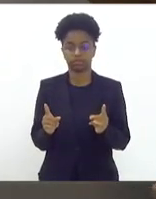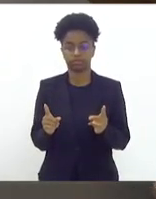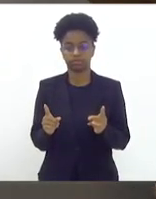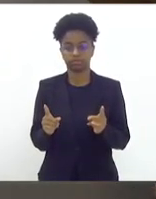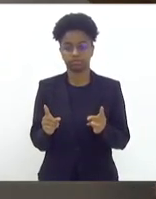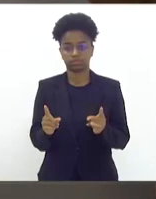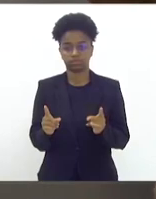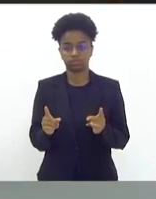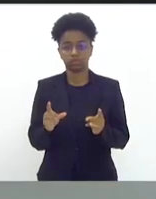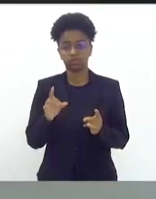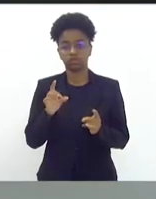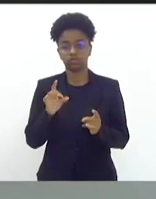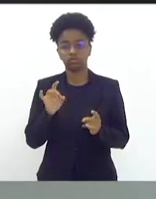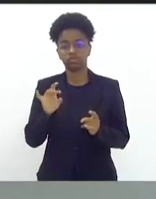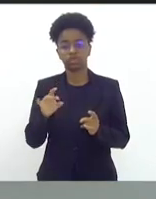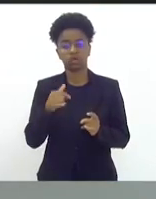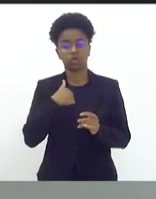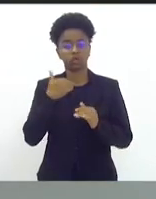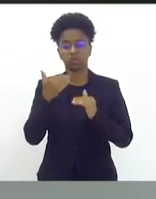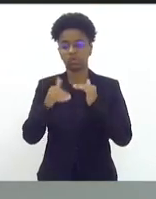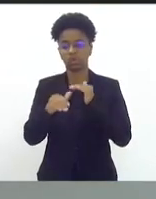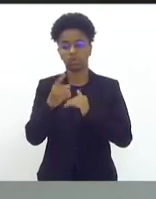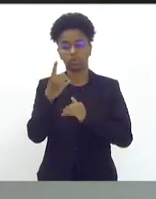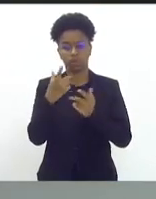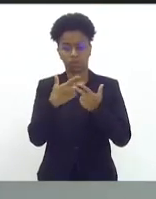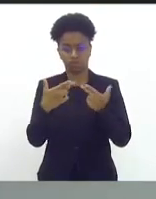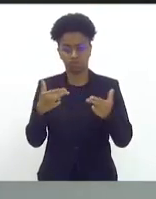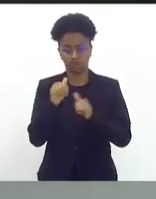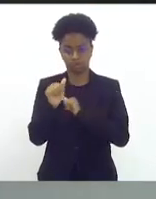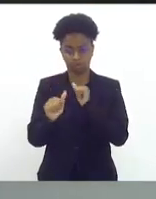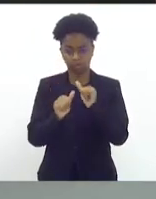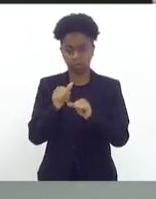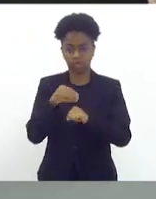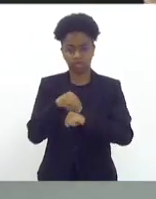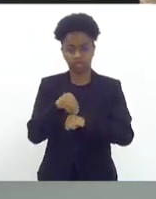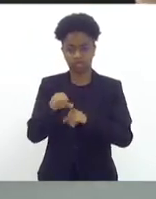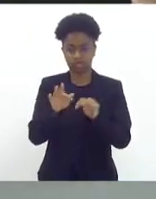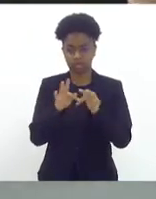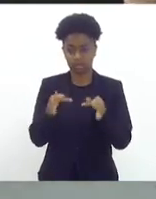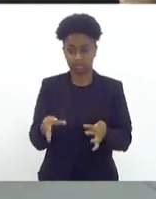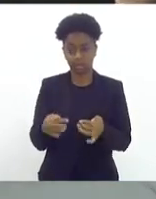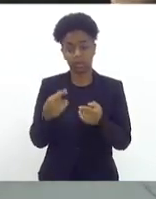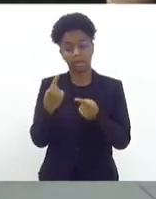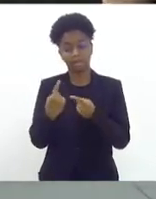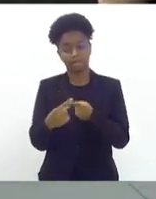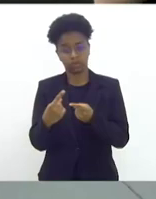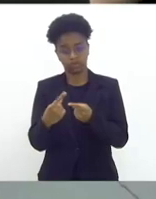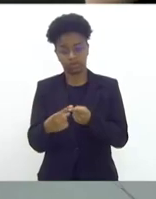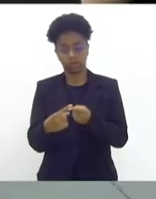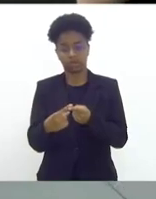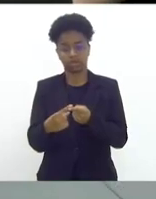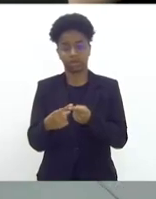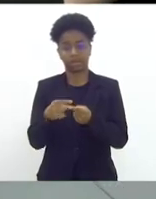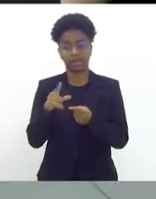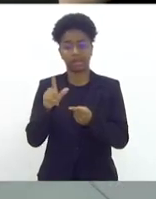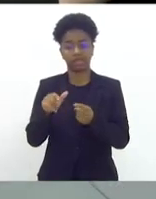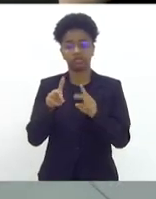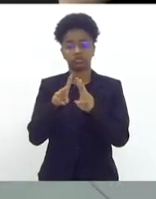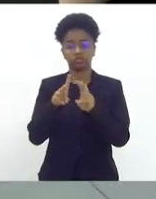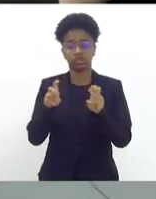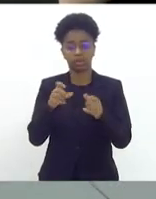divirja só de um detalhe nessa questão da transformação em indicação simples, porque como se trata de um